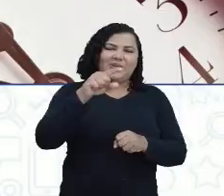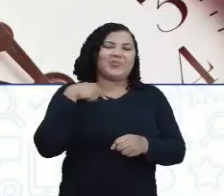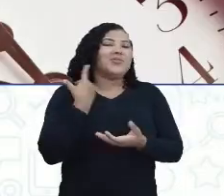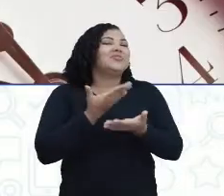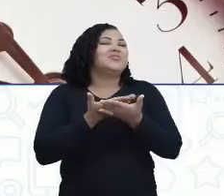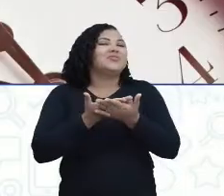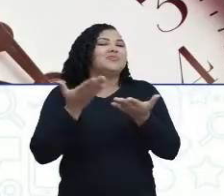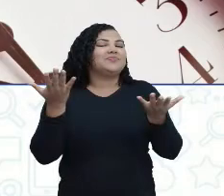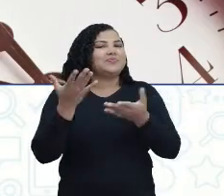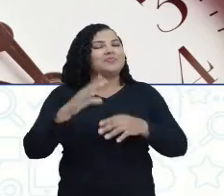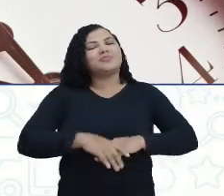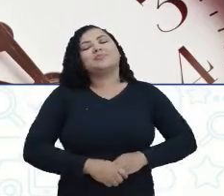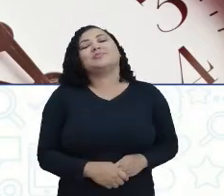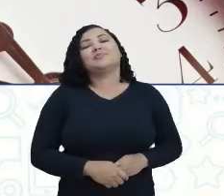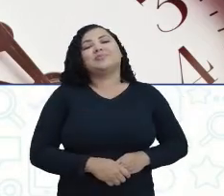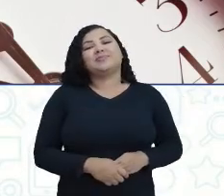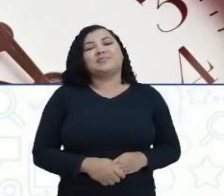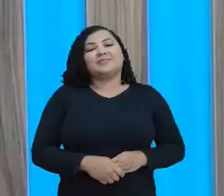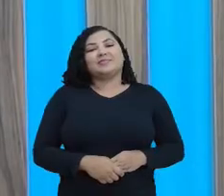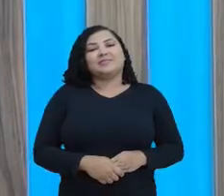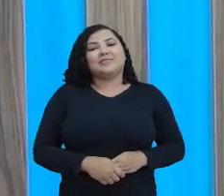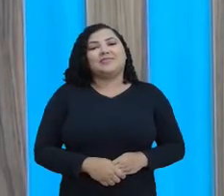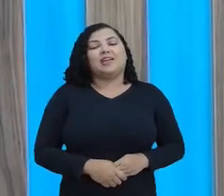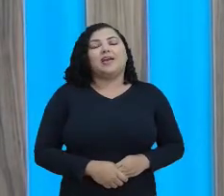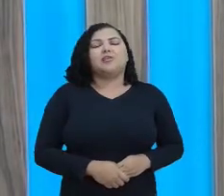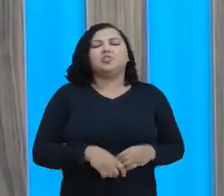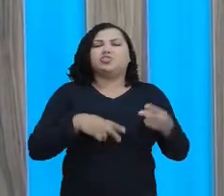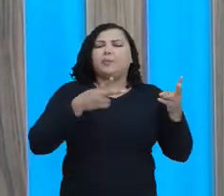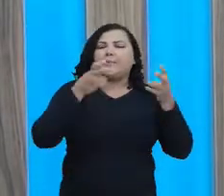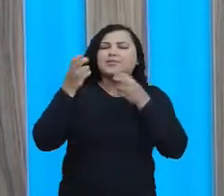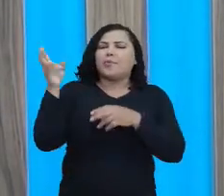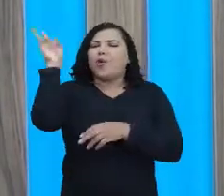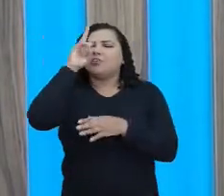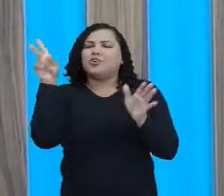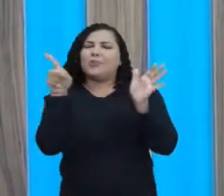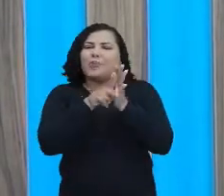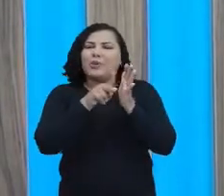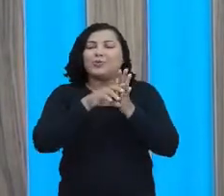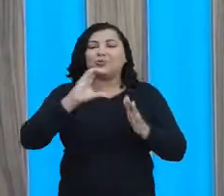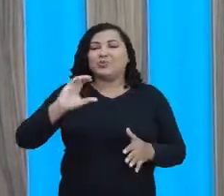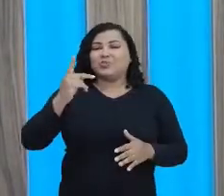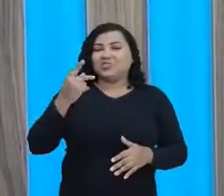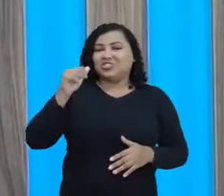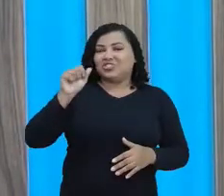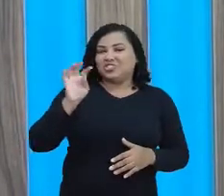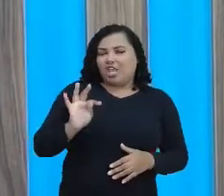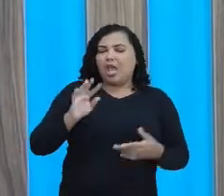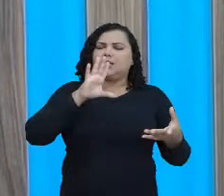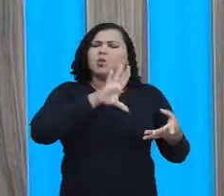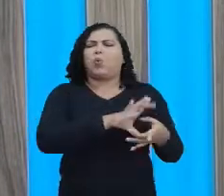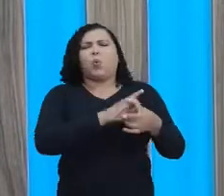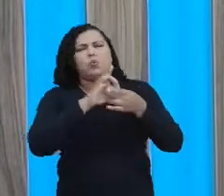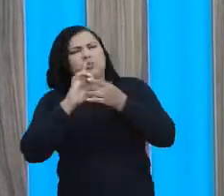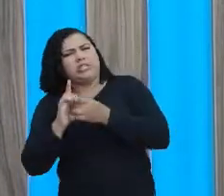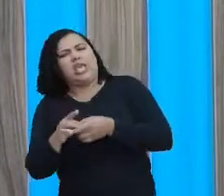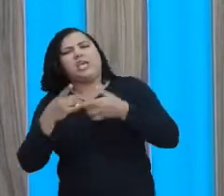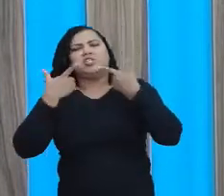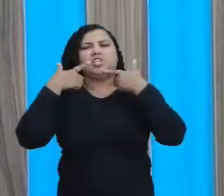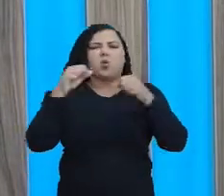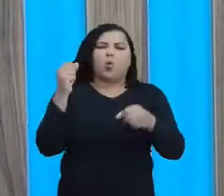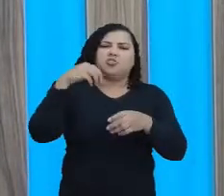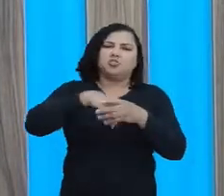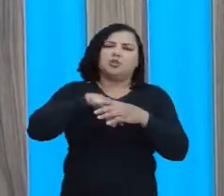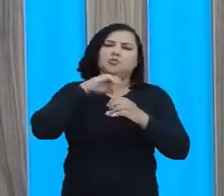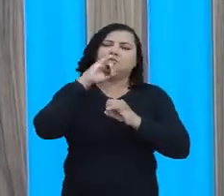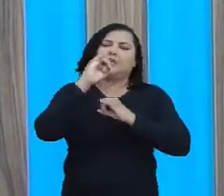hoje? A gente viu hoje um pouco da história do chat, um pouco sobre contexto, sobre linguagem na internet